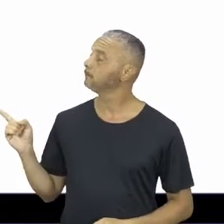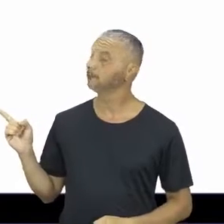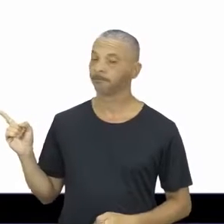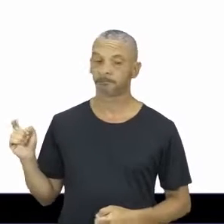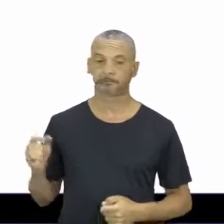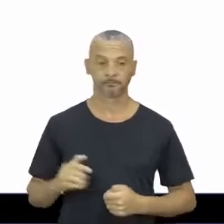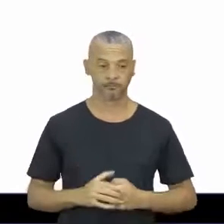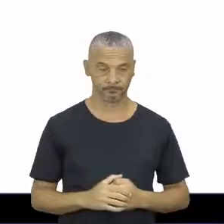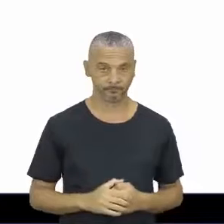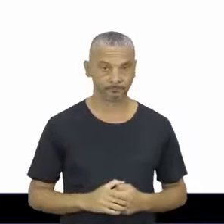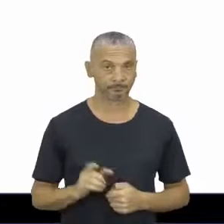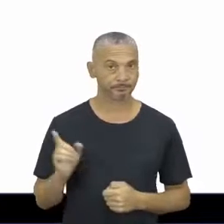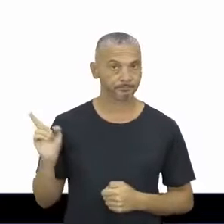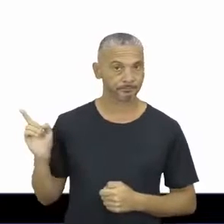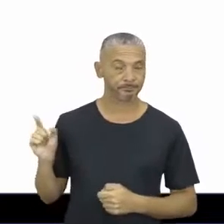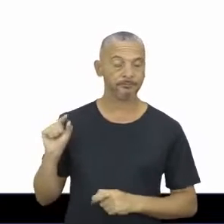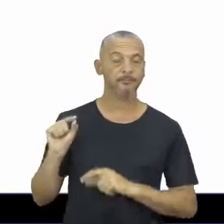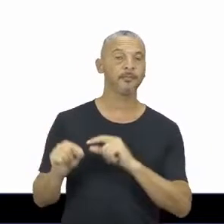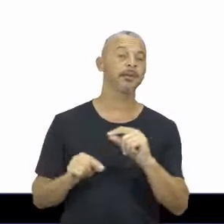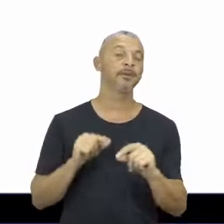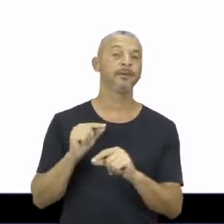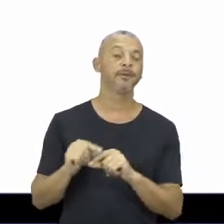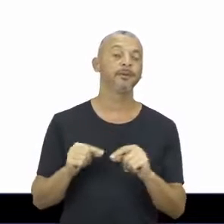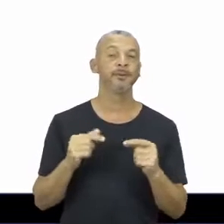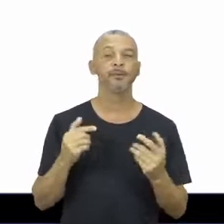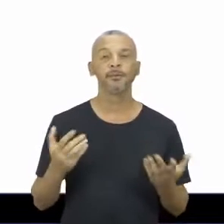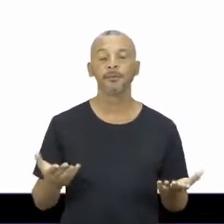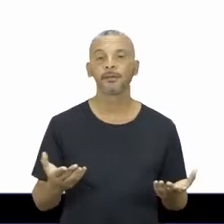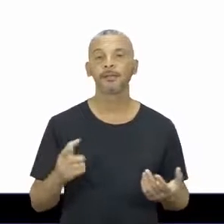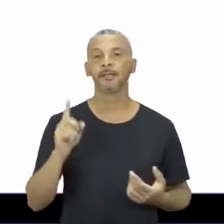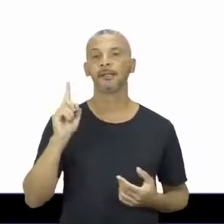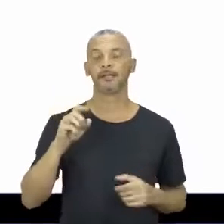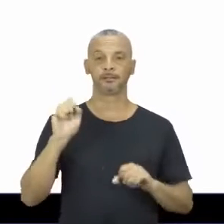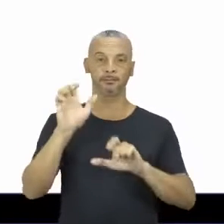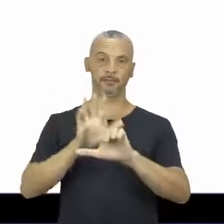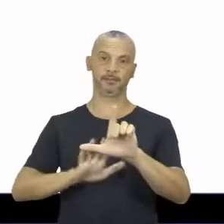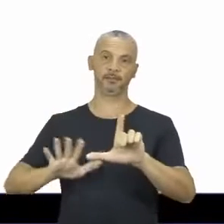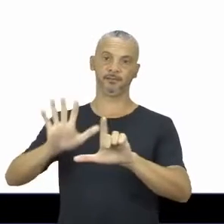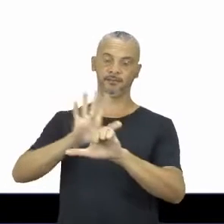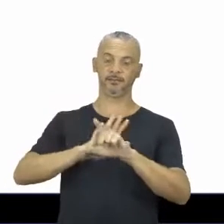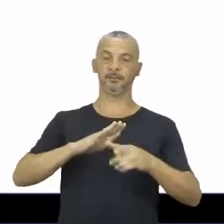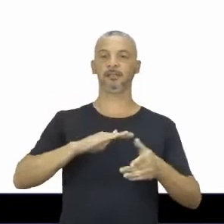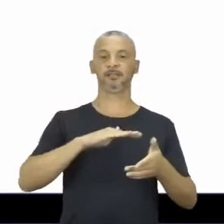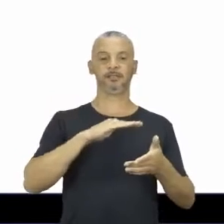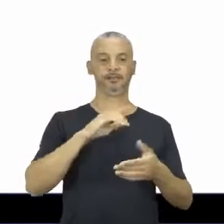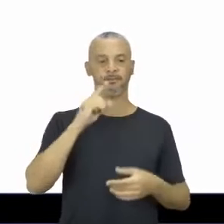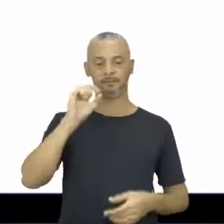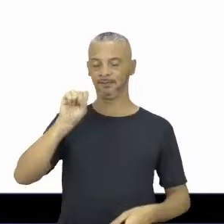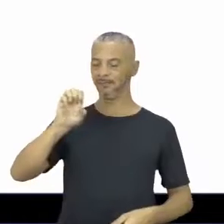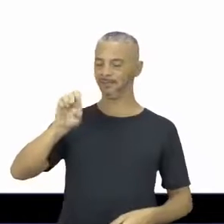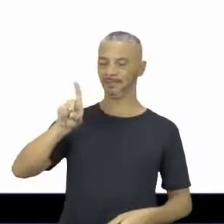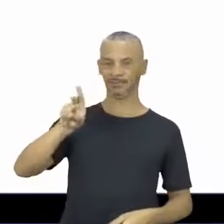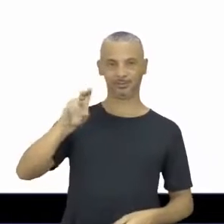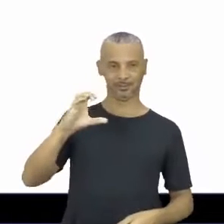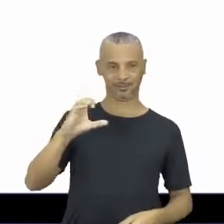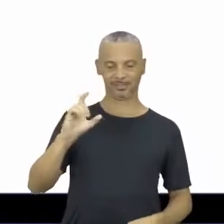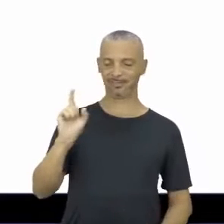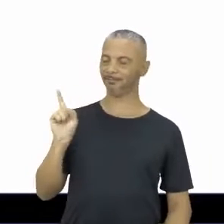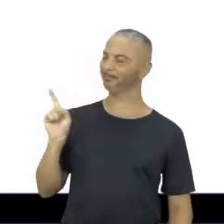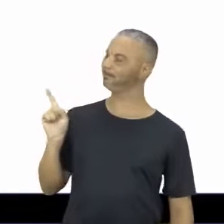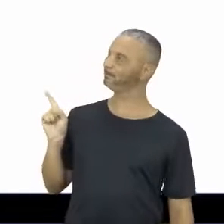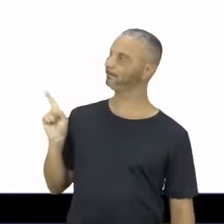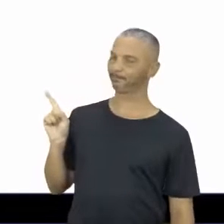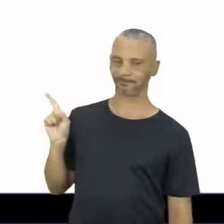Isso. Aqui, né, a gente tem nossa plataforma, né, que é a Secretaria Escolar Digital, né, que a gente